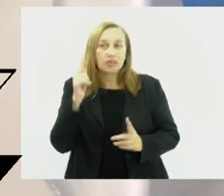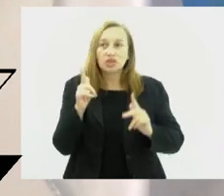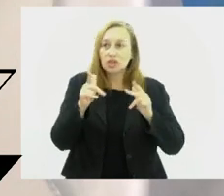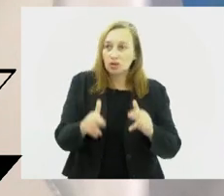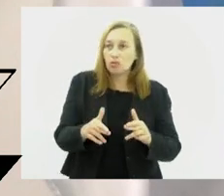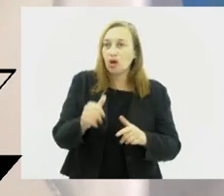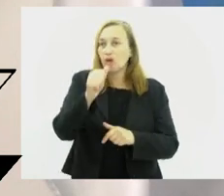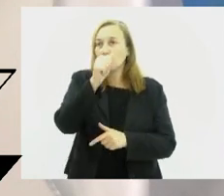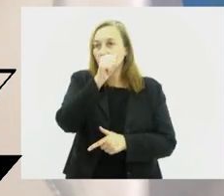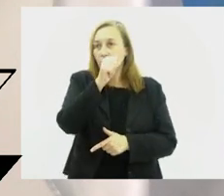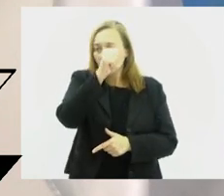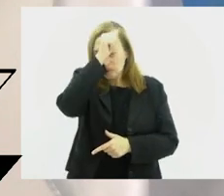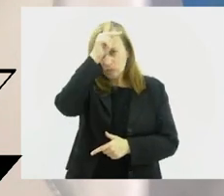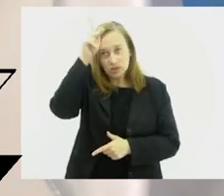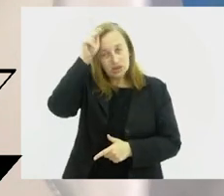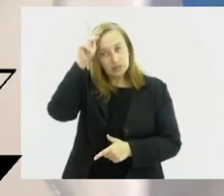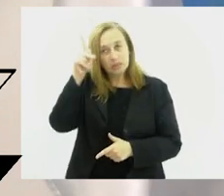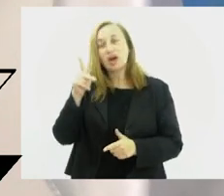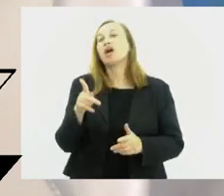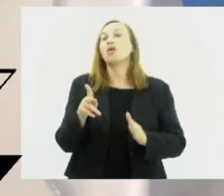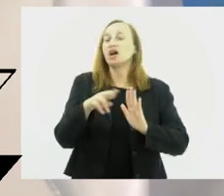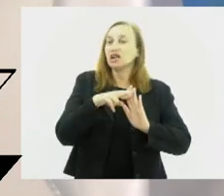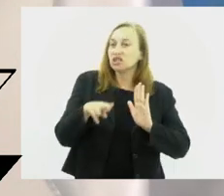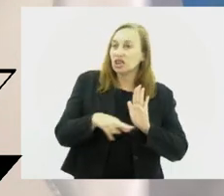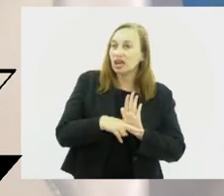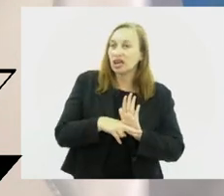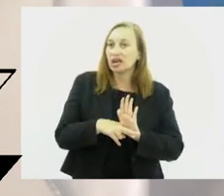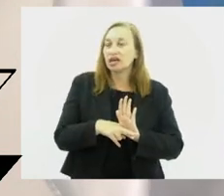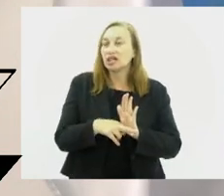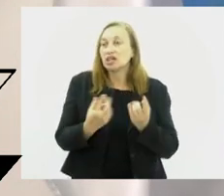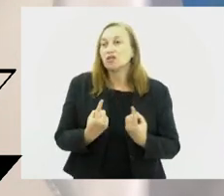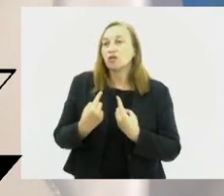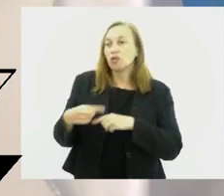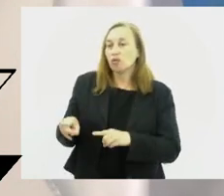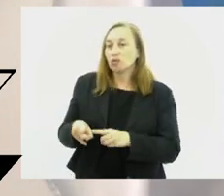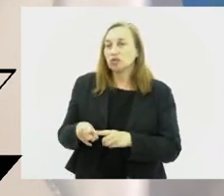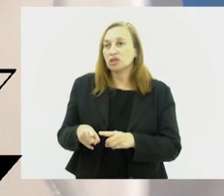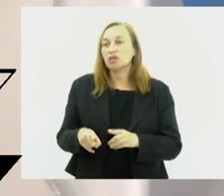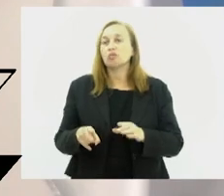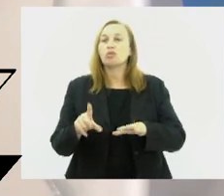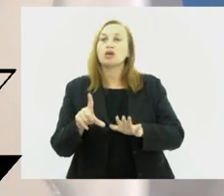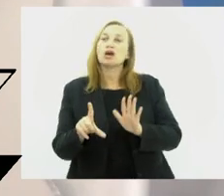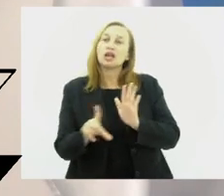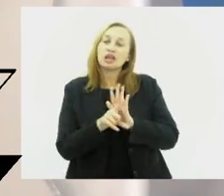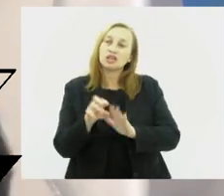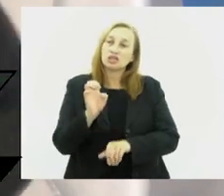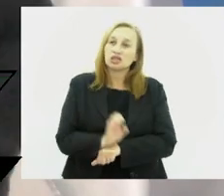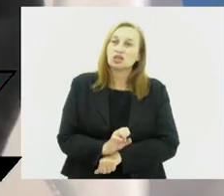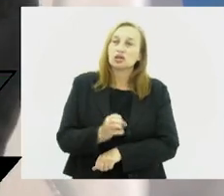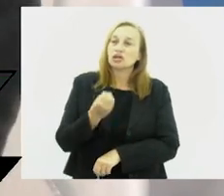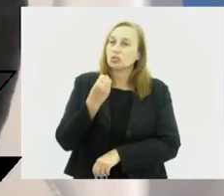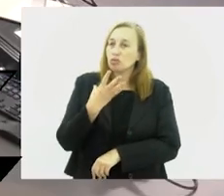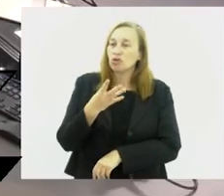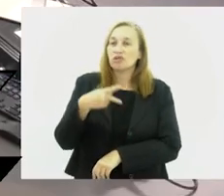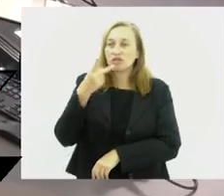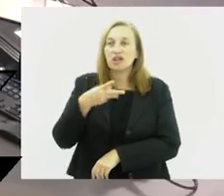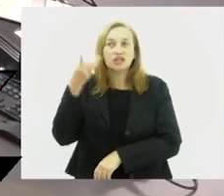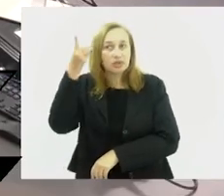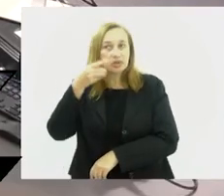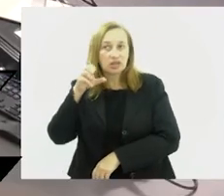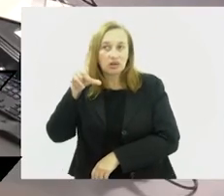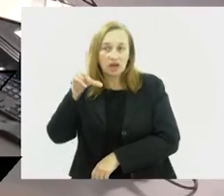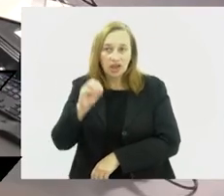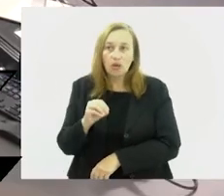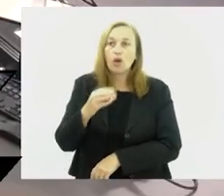normas municipais podem ser legais ou ilegais se contrariar uma norma maior estadual. Presidente, e eu acho que é uma boa definição, deputado Léo Vieira.